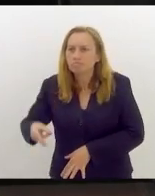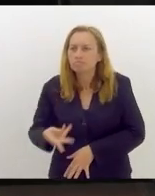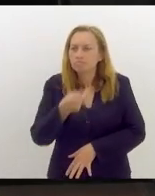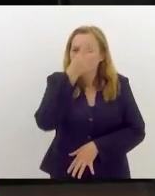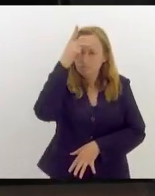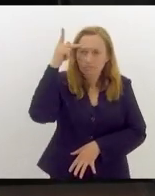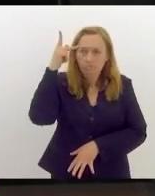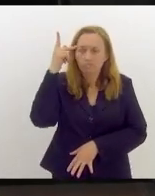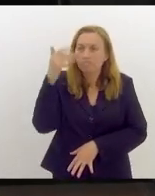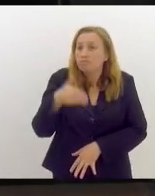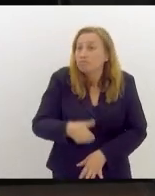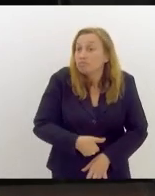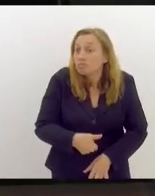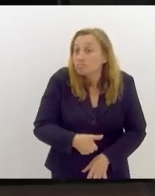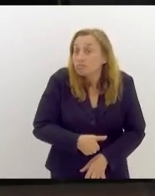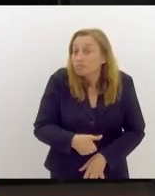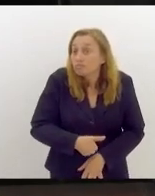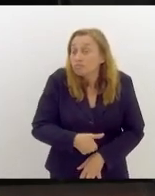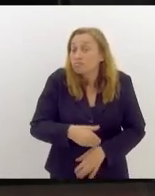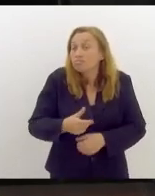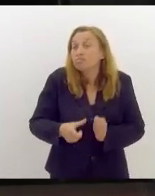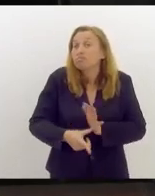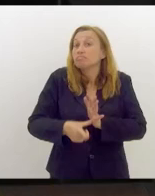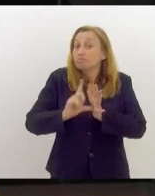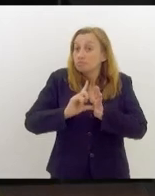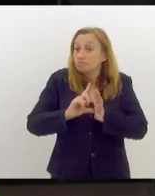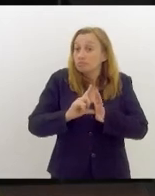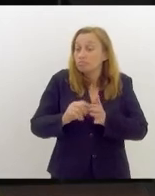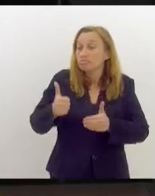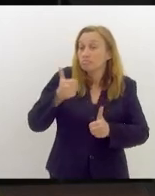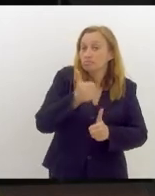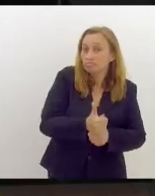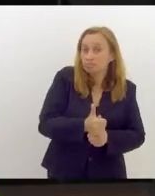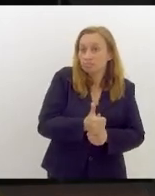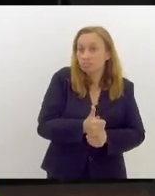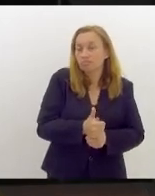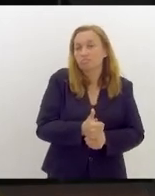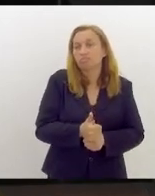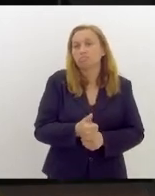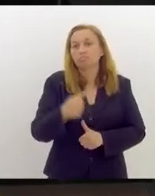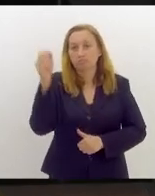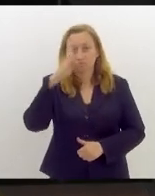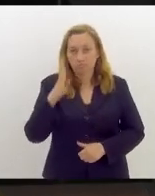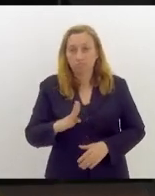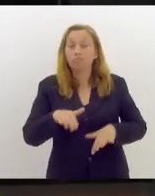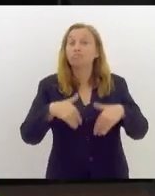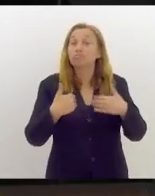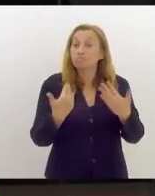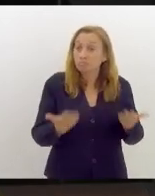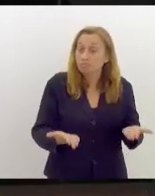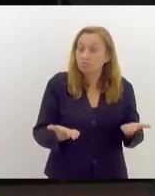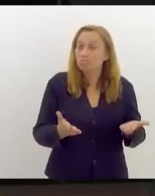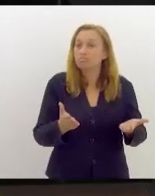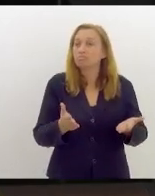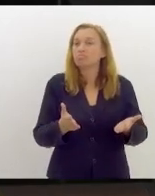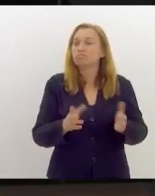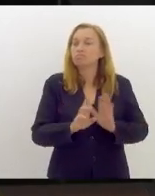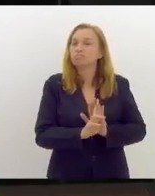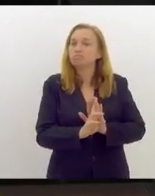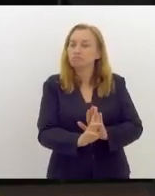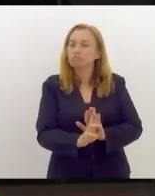pessoas que passaram fome antes dele assumir o poder no Brasil então essa bandeira ela